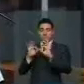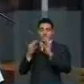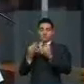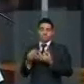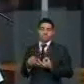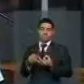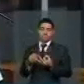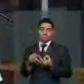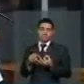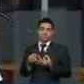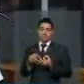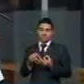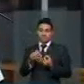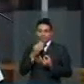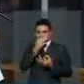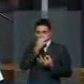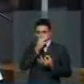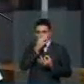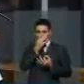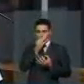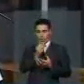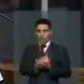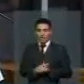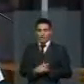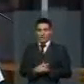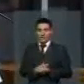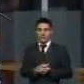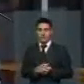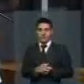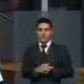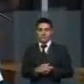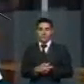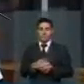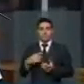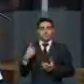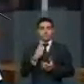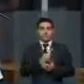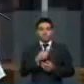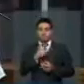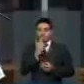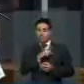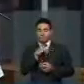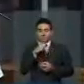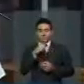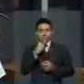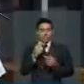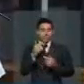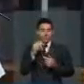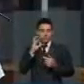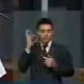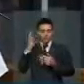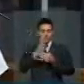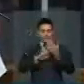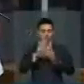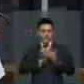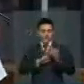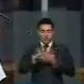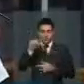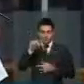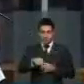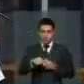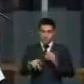a instituição família. E nós não conseguiríamos resgatar aqui desta